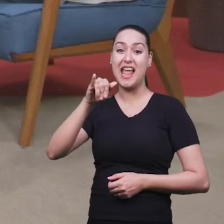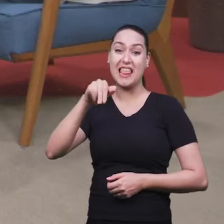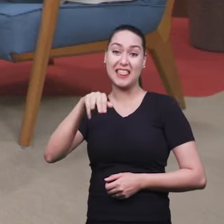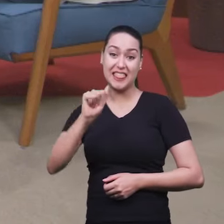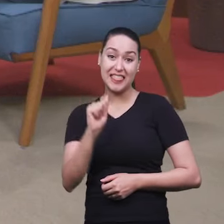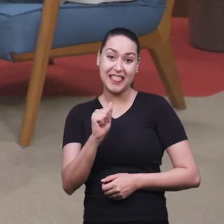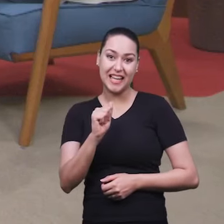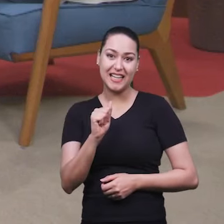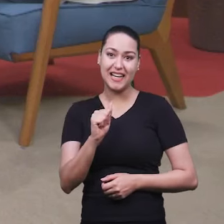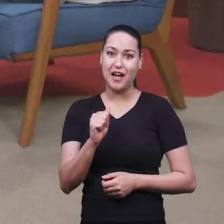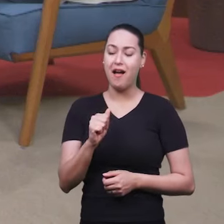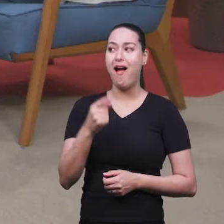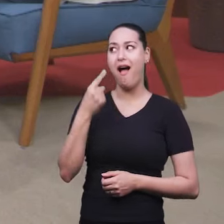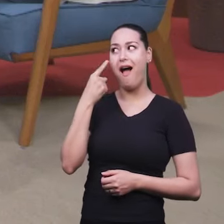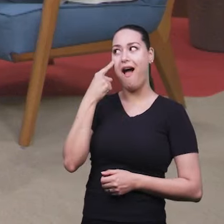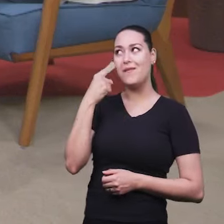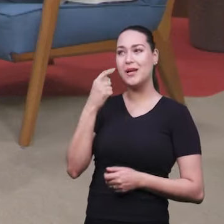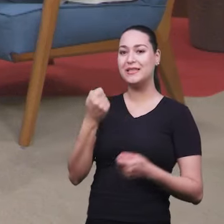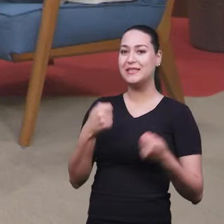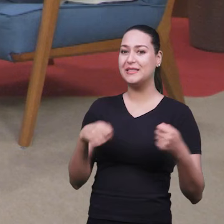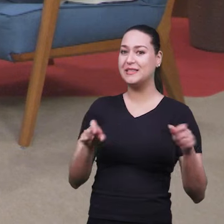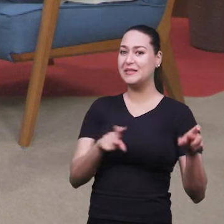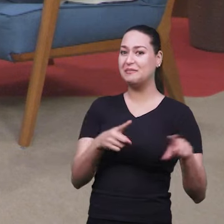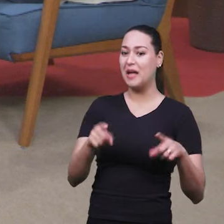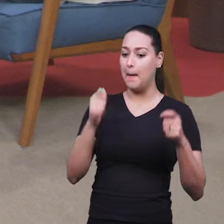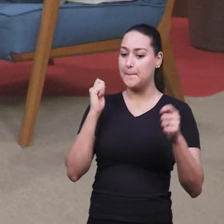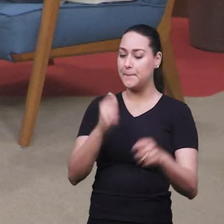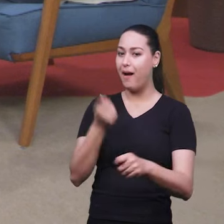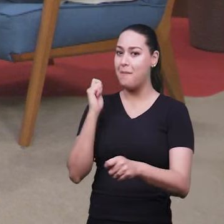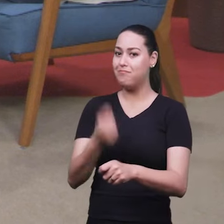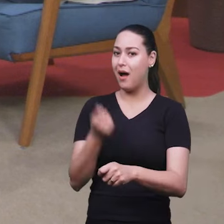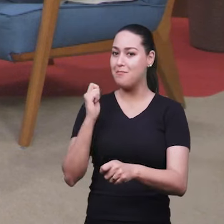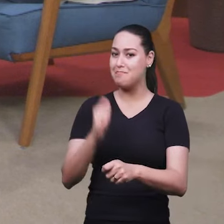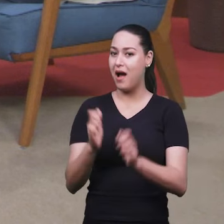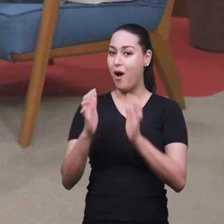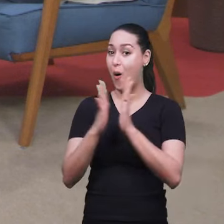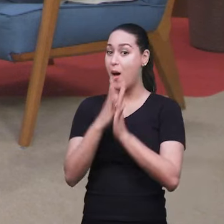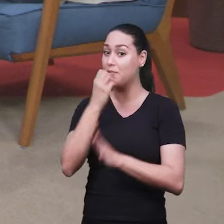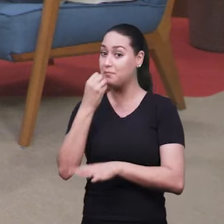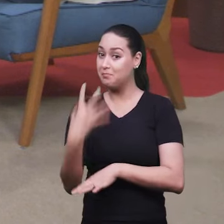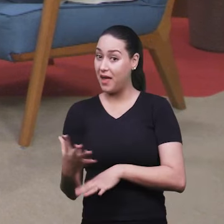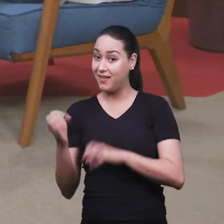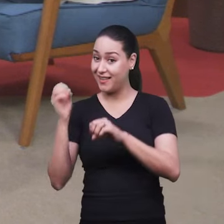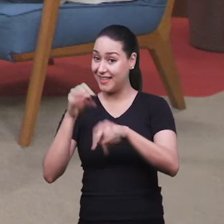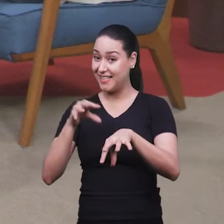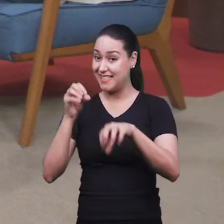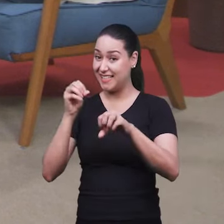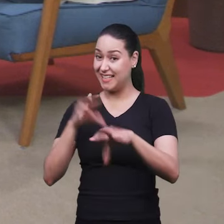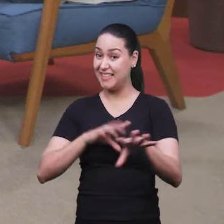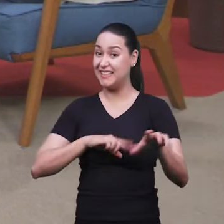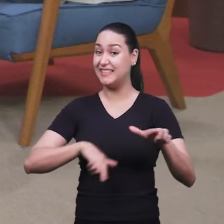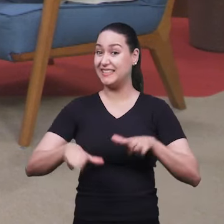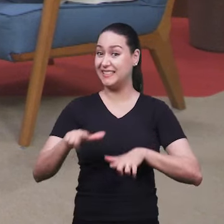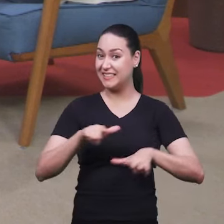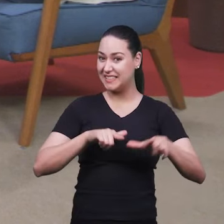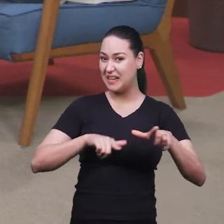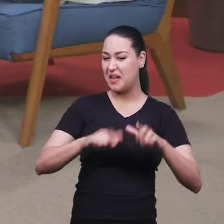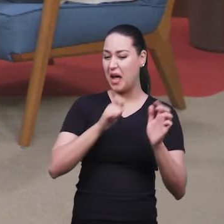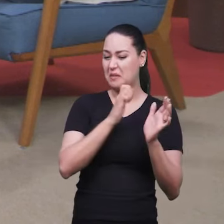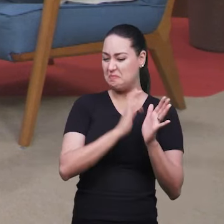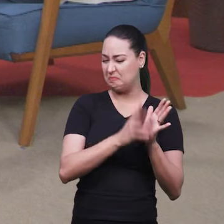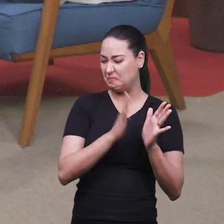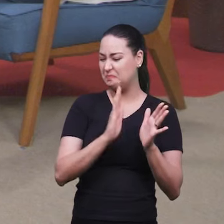está atenta aos instrumentos de percussão? No louvor Orar Faz Bem, que é o que ela está ensinando, ela